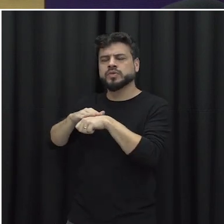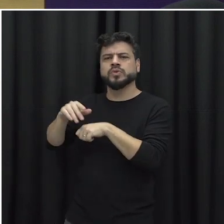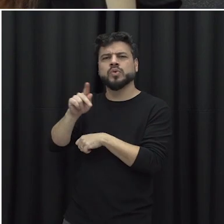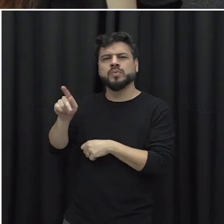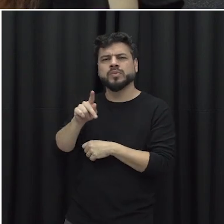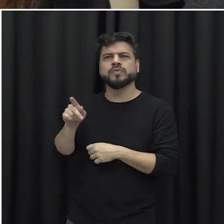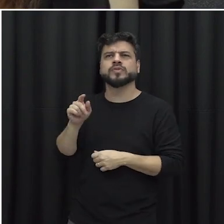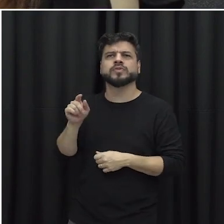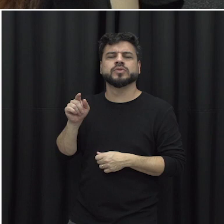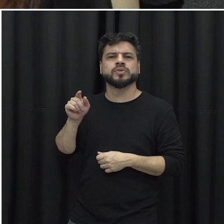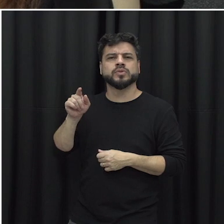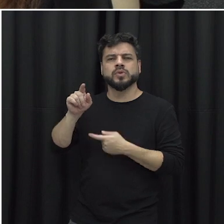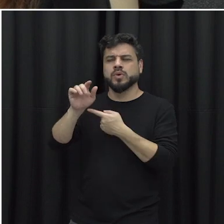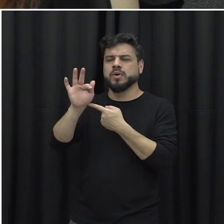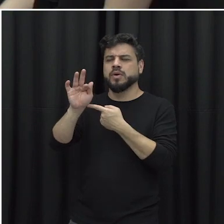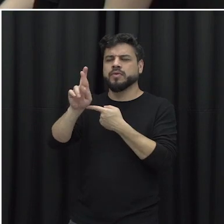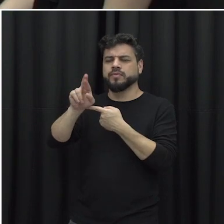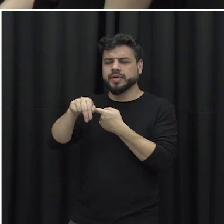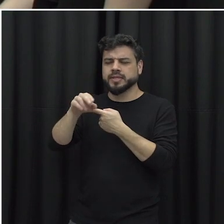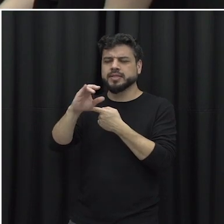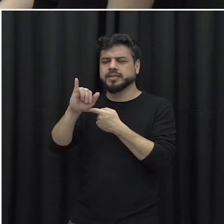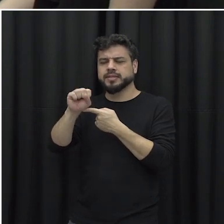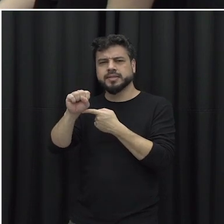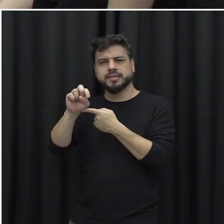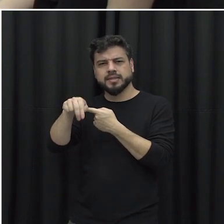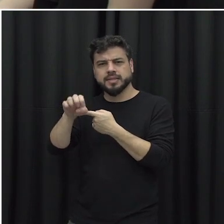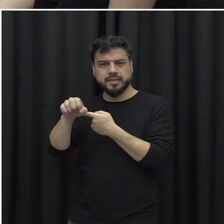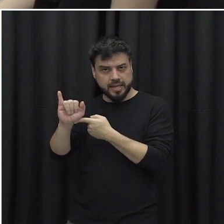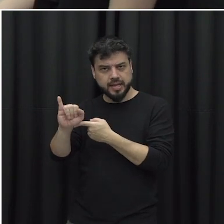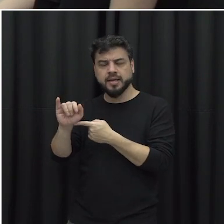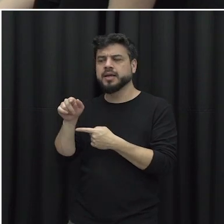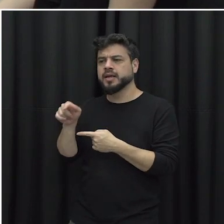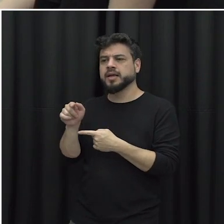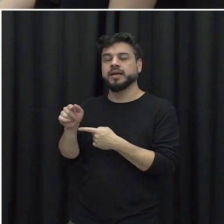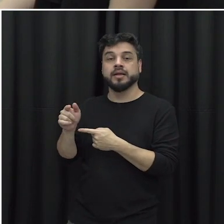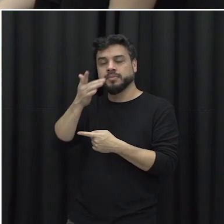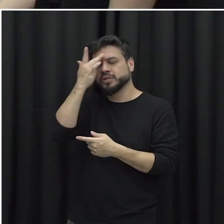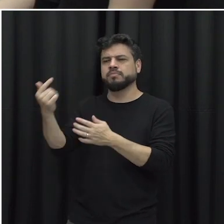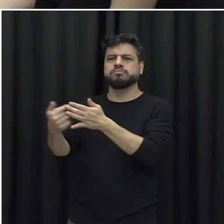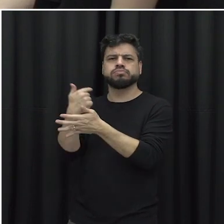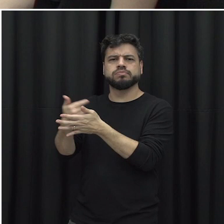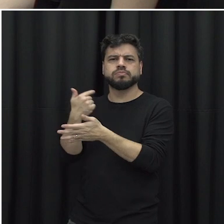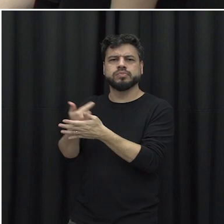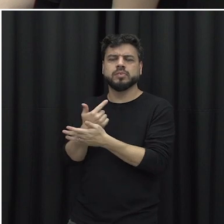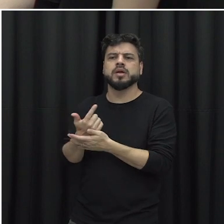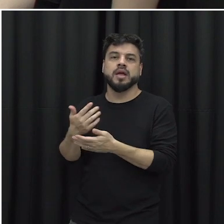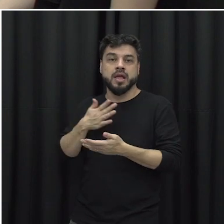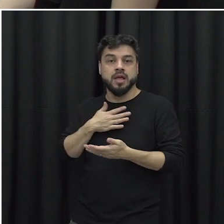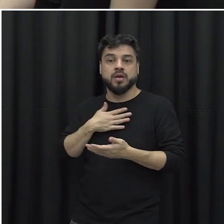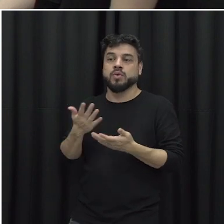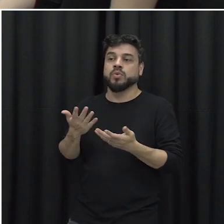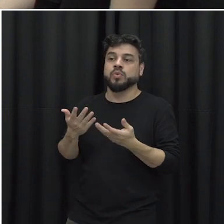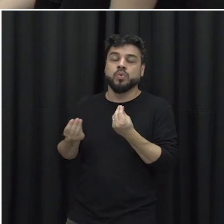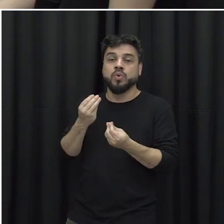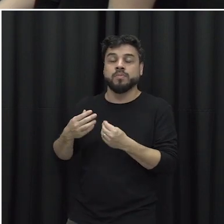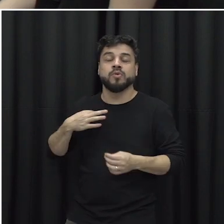Francisney Nascimento aqui, e uma das perguntas que veio bastante no nosso canal foi como eu posso me voluntariar ou